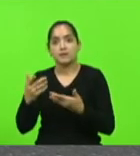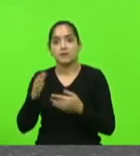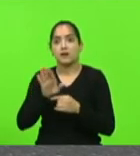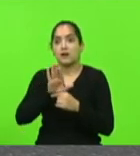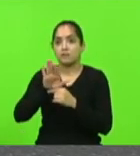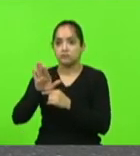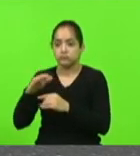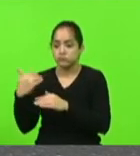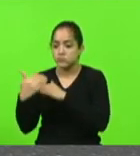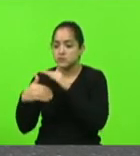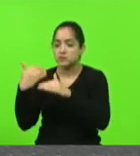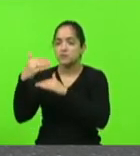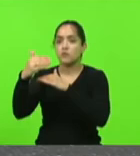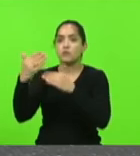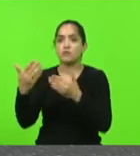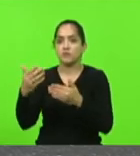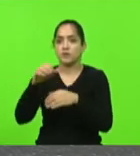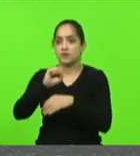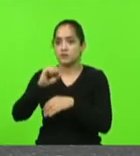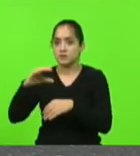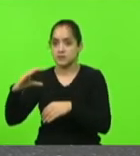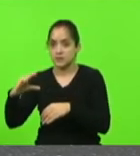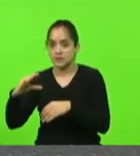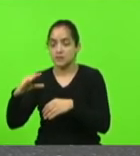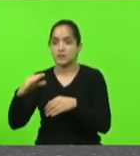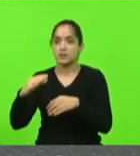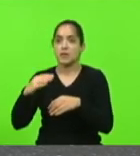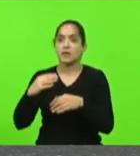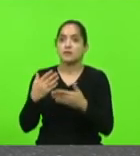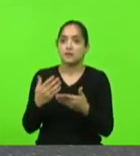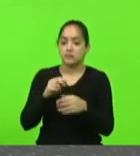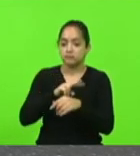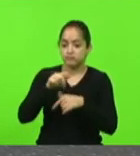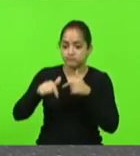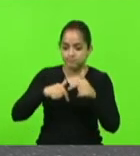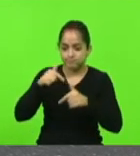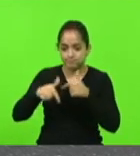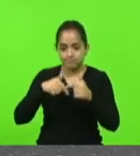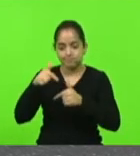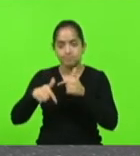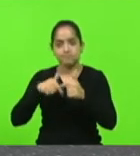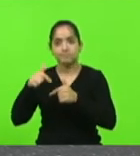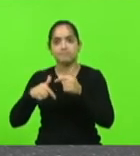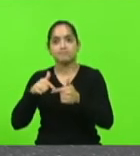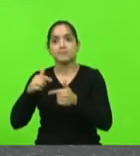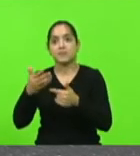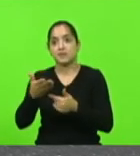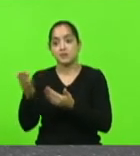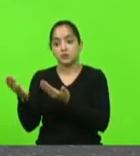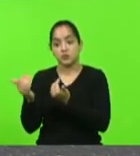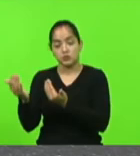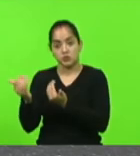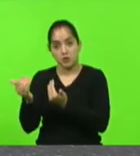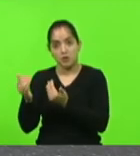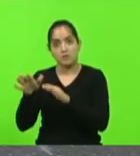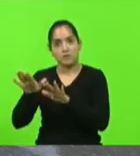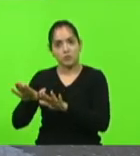mais desenvolvida, com maior geração de empregos, fazer com que a juventude permaneça